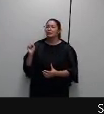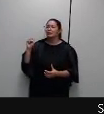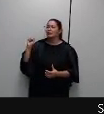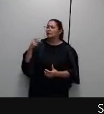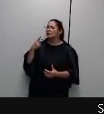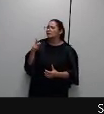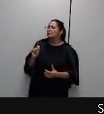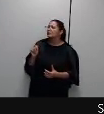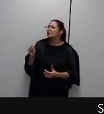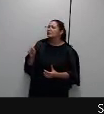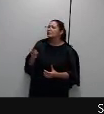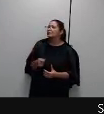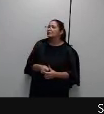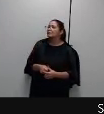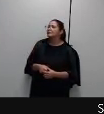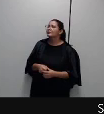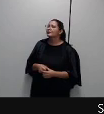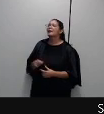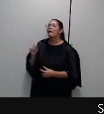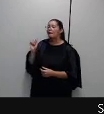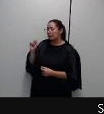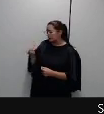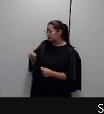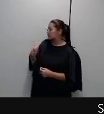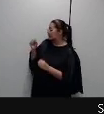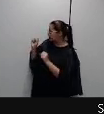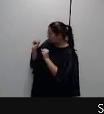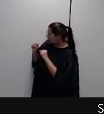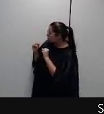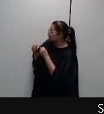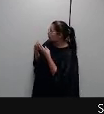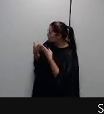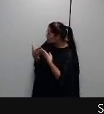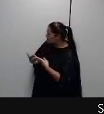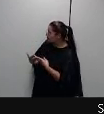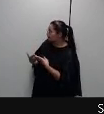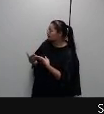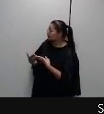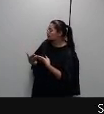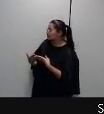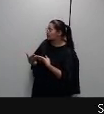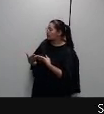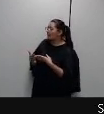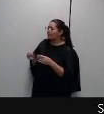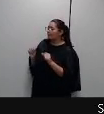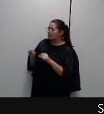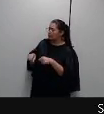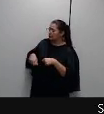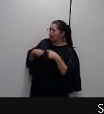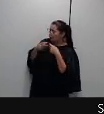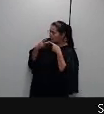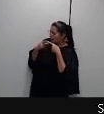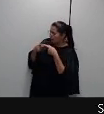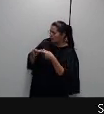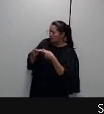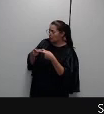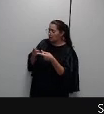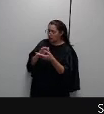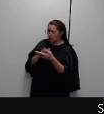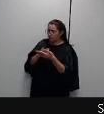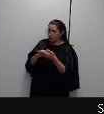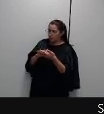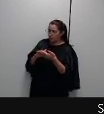a questão é essa só que o tempo não é firmar e ouvir por causa do computador com